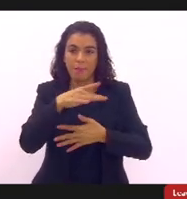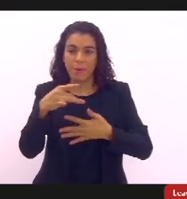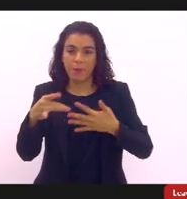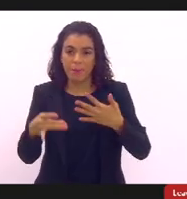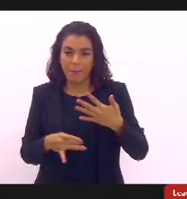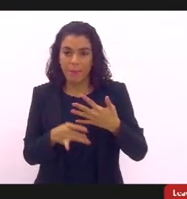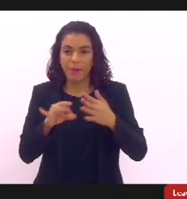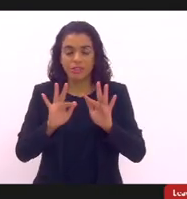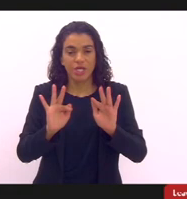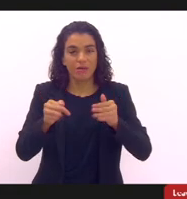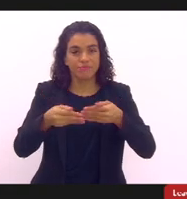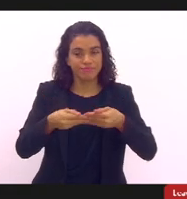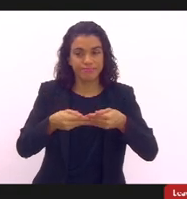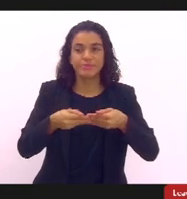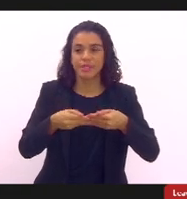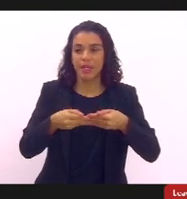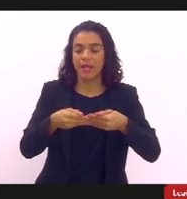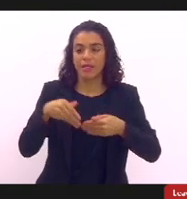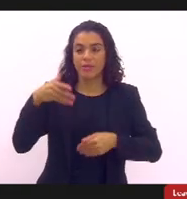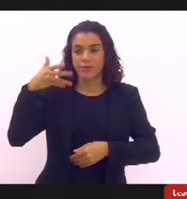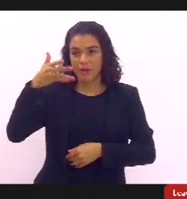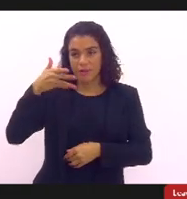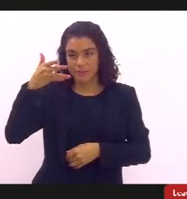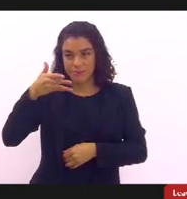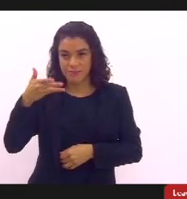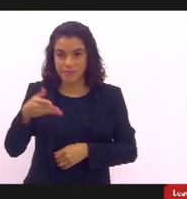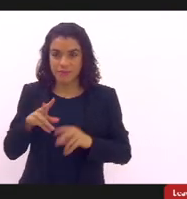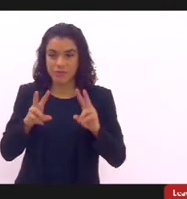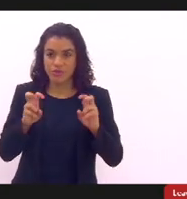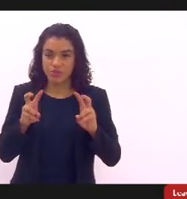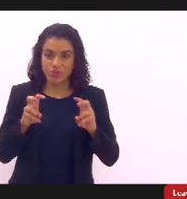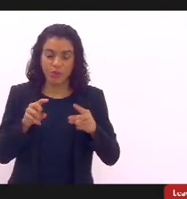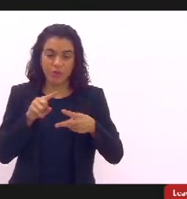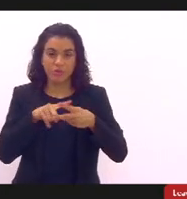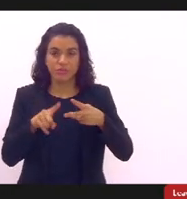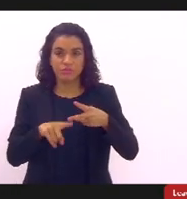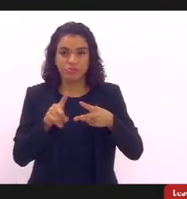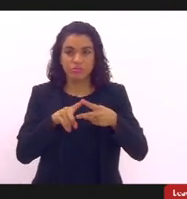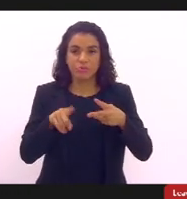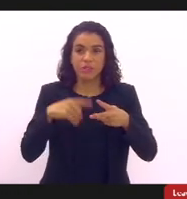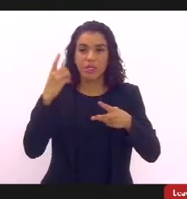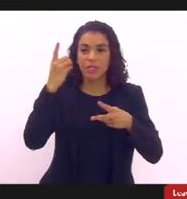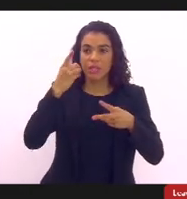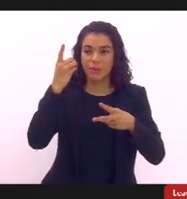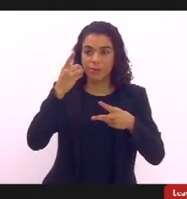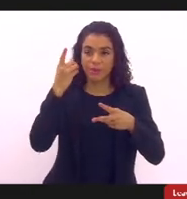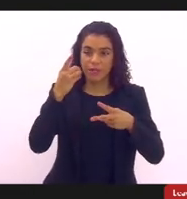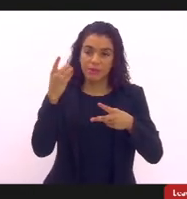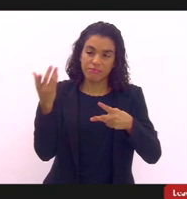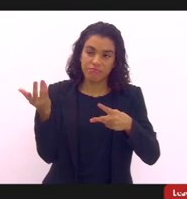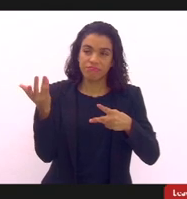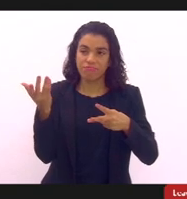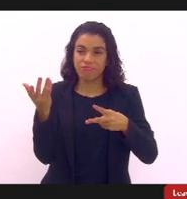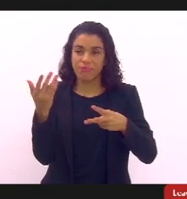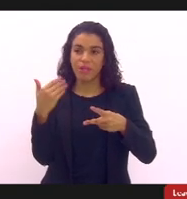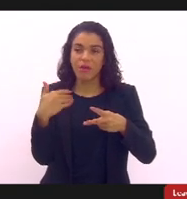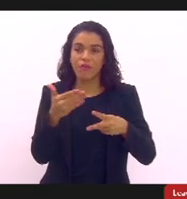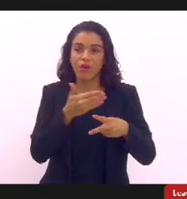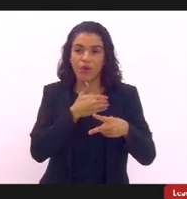já encerrando a nossa apresentação, que é em relação às duas colocações, deputados, que foram nos